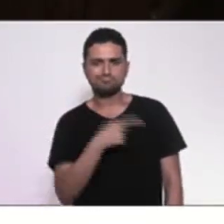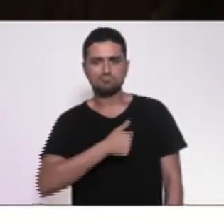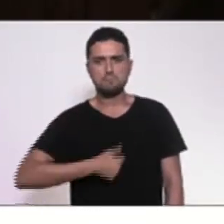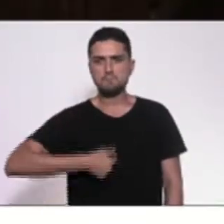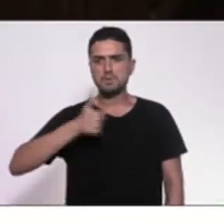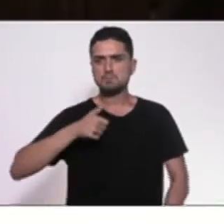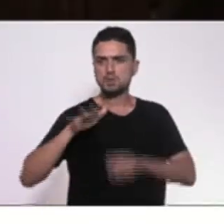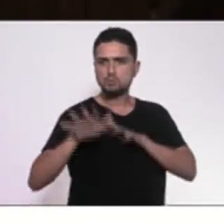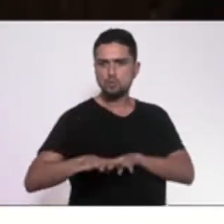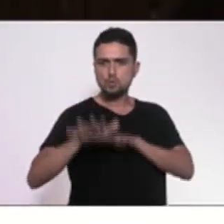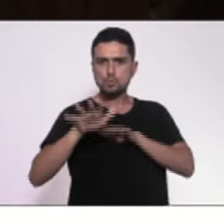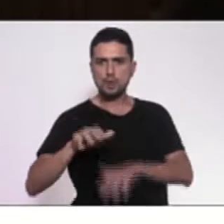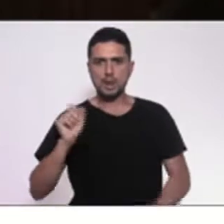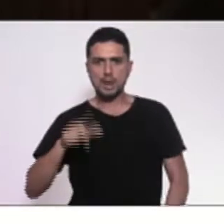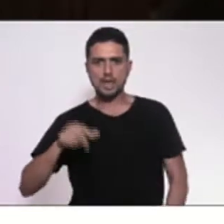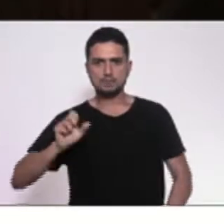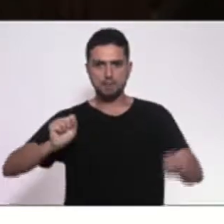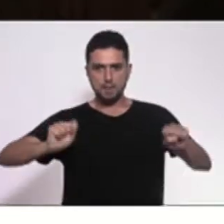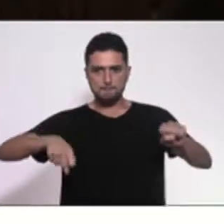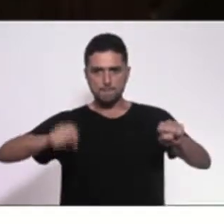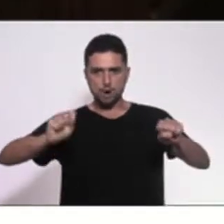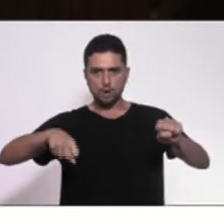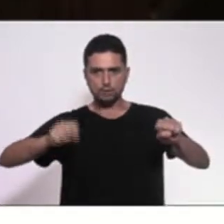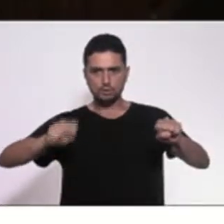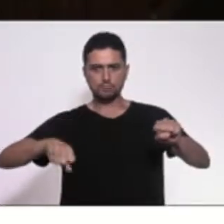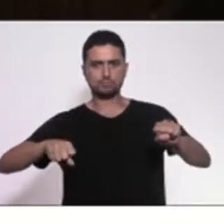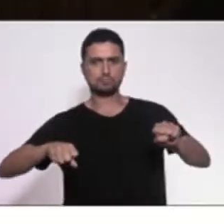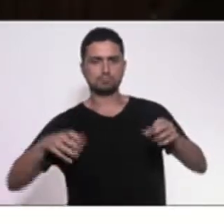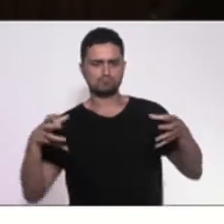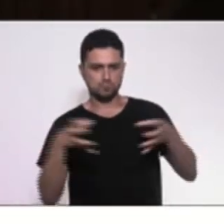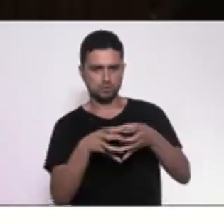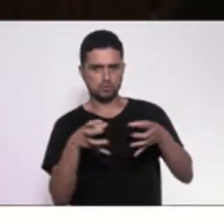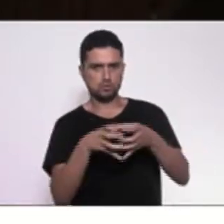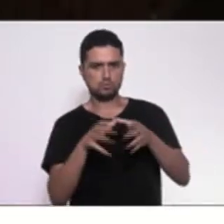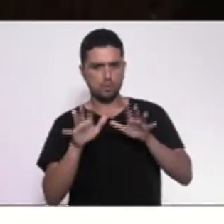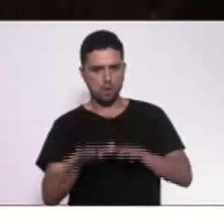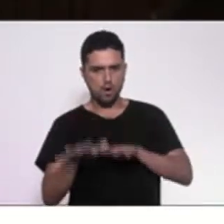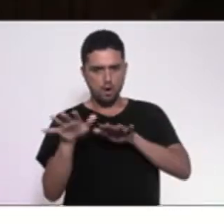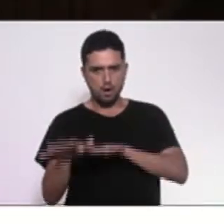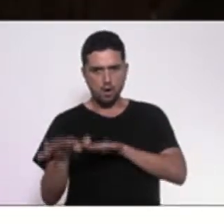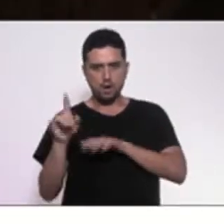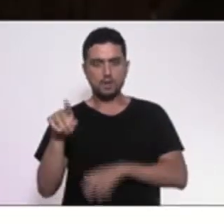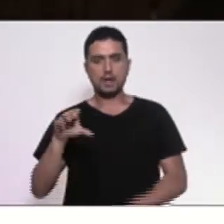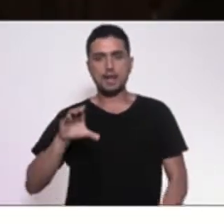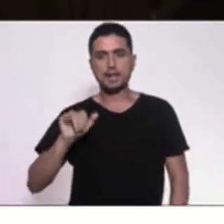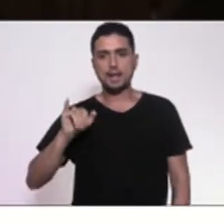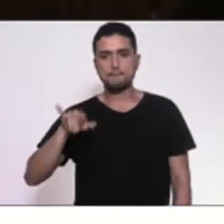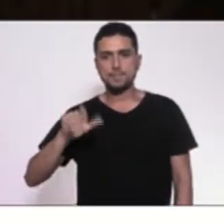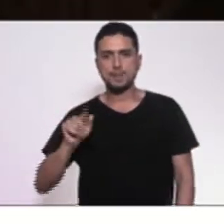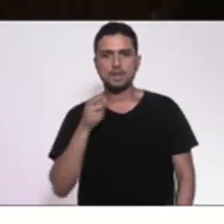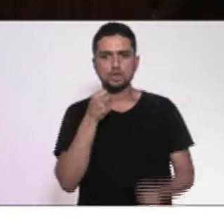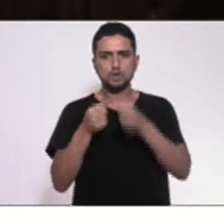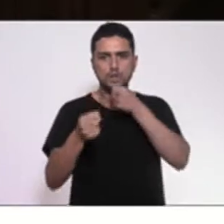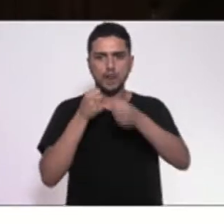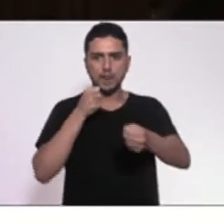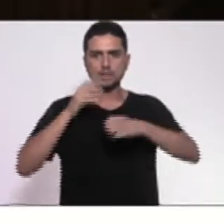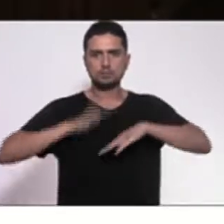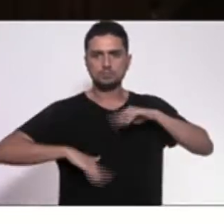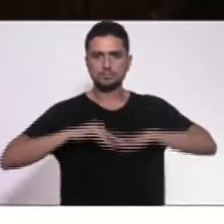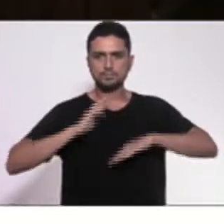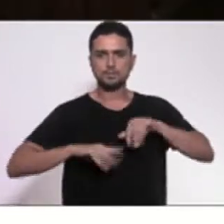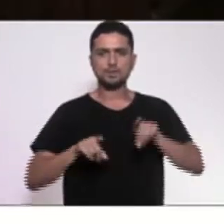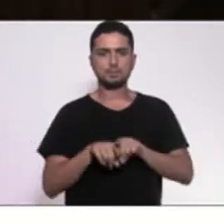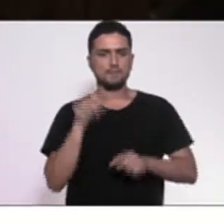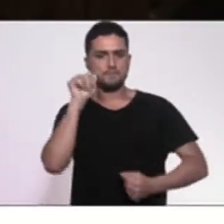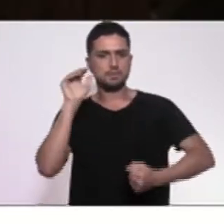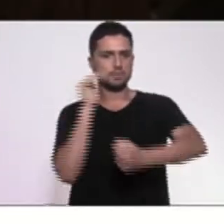de lésbicas motoqueiras. Camila Martins, jornalista, feminista, ativista lésbica e